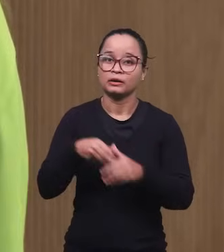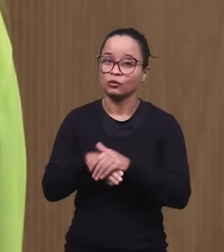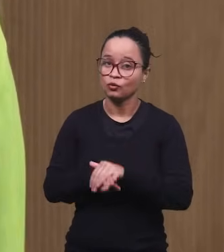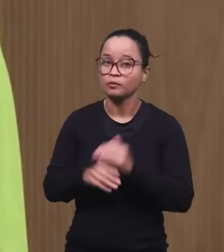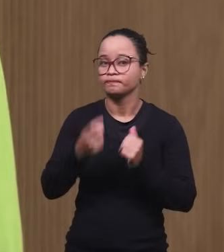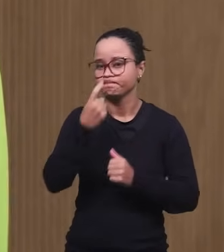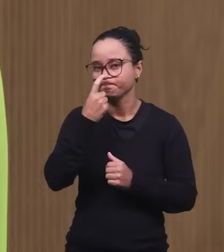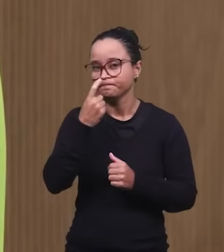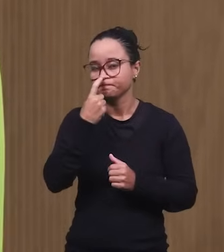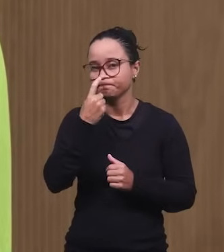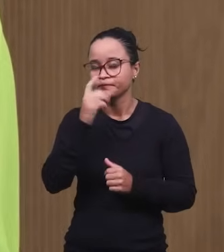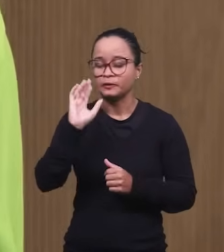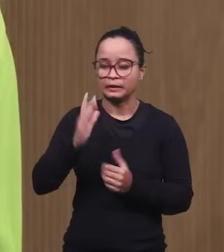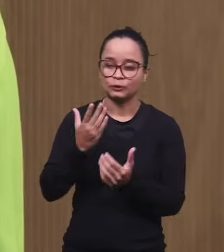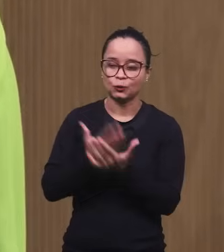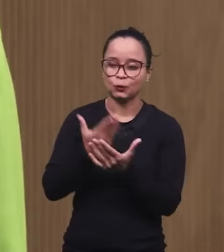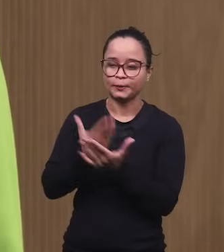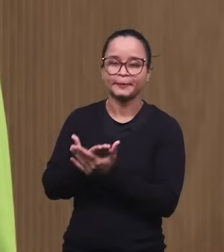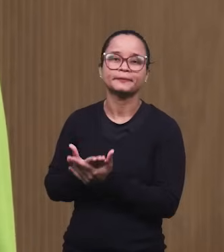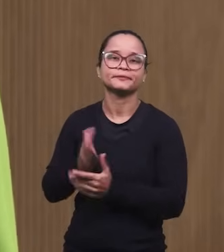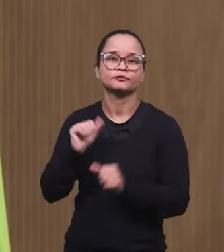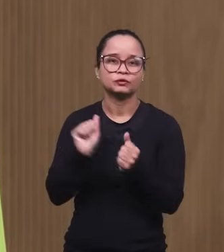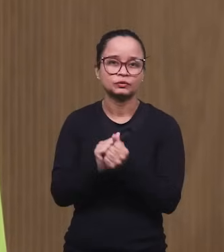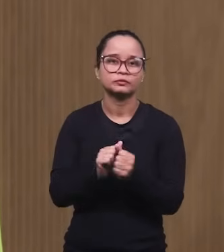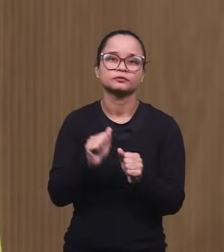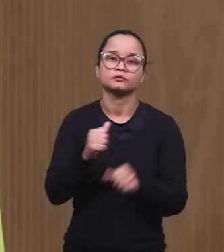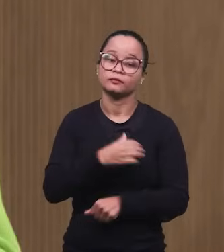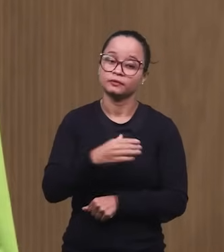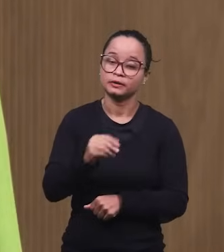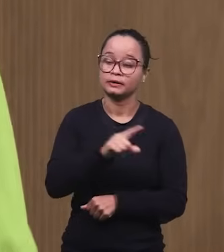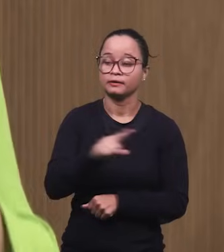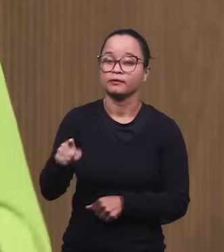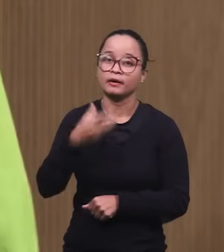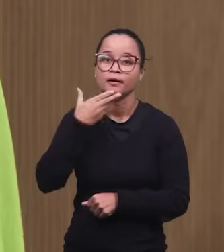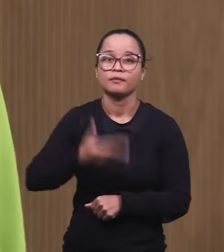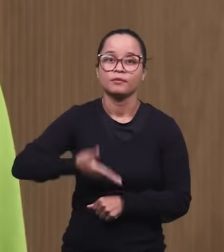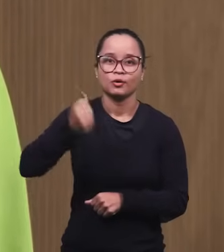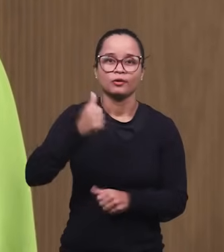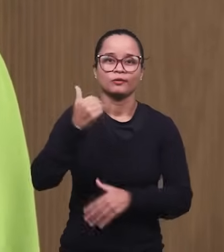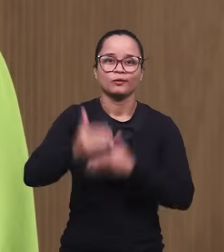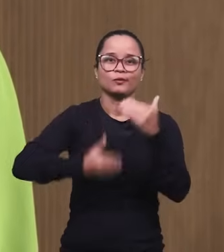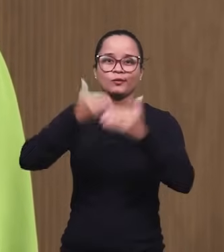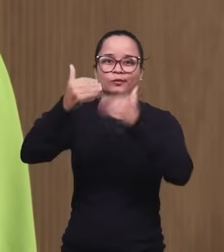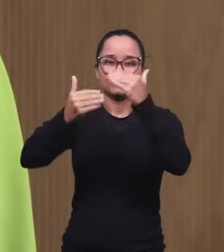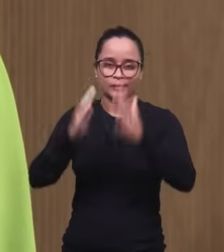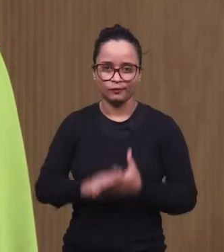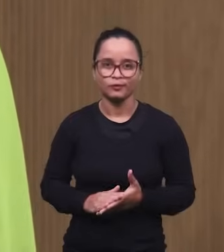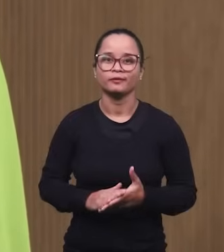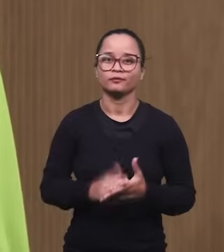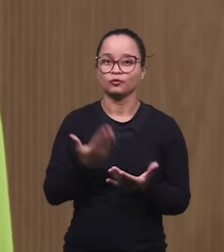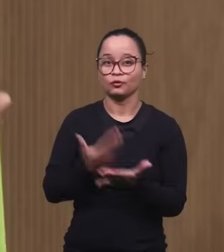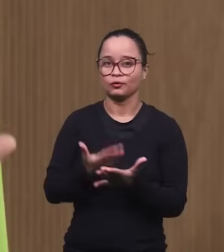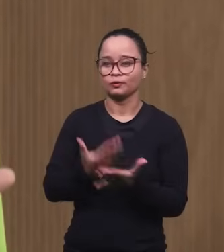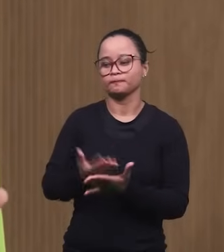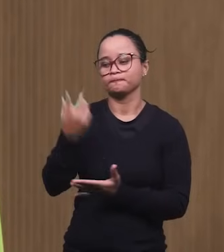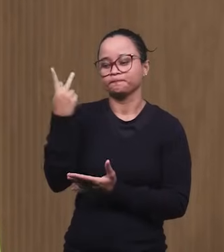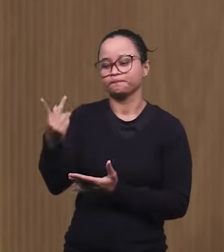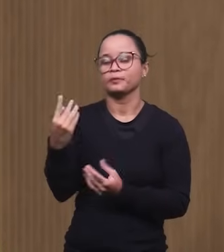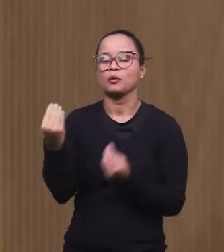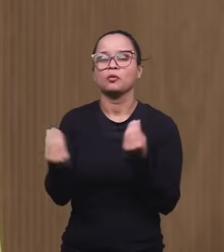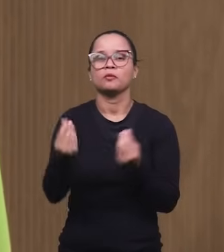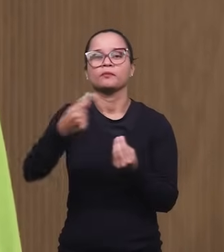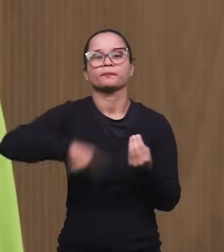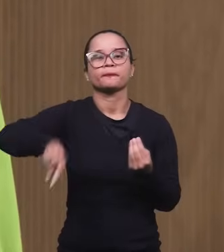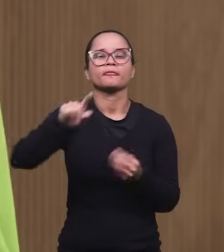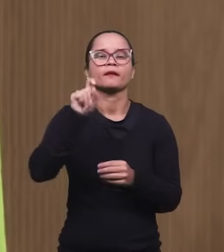seu filho, você vai facilitar o dia a dia e vai melhorar o desempenho acadêmico dele. E aí, como que a gente